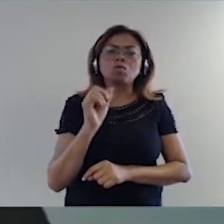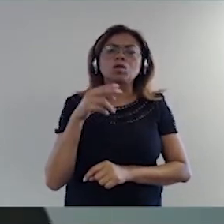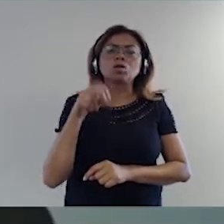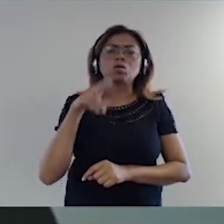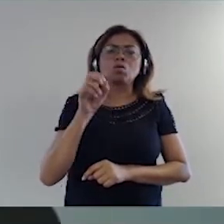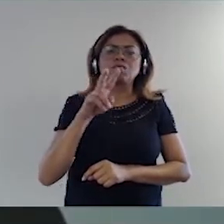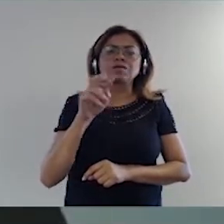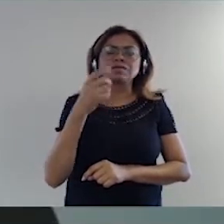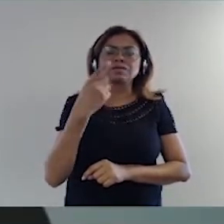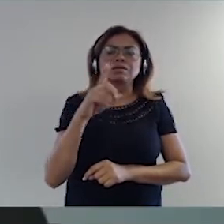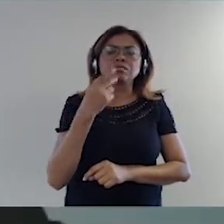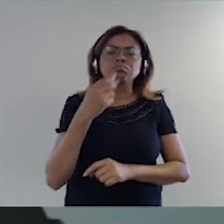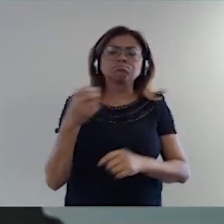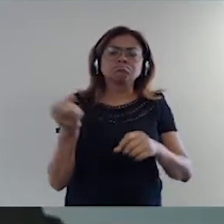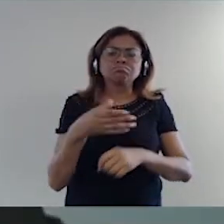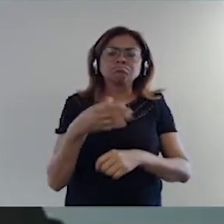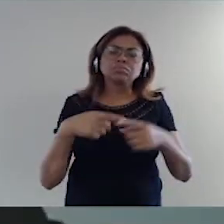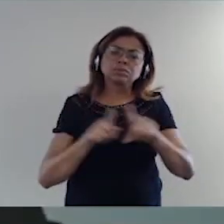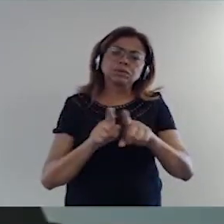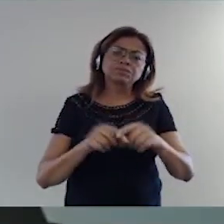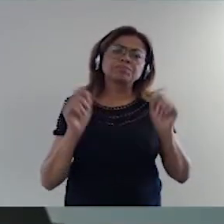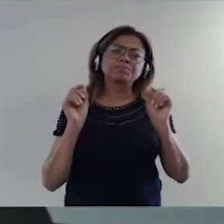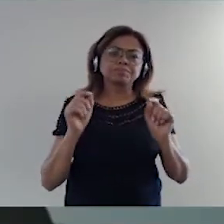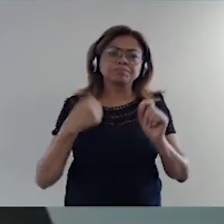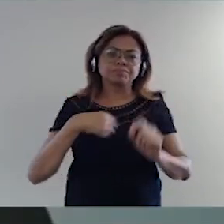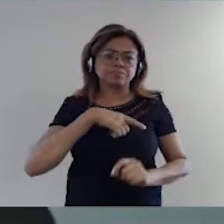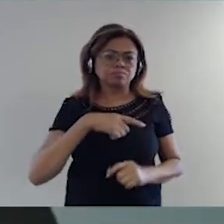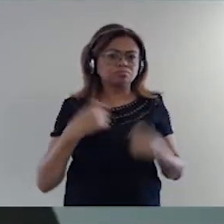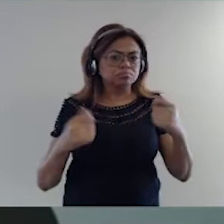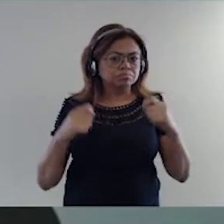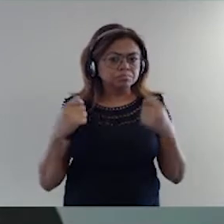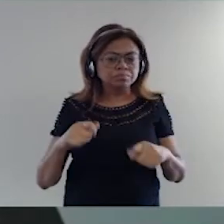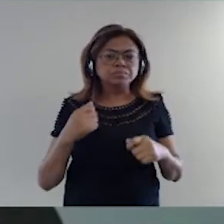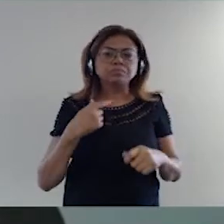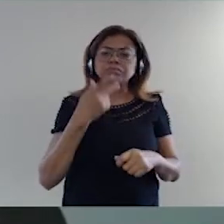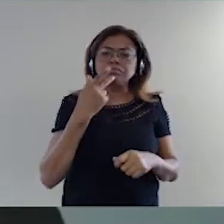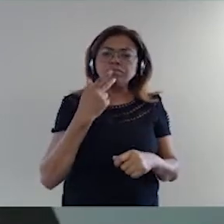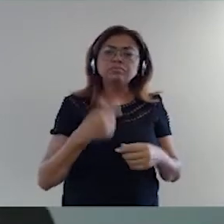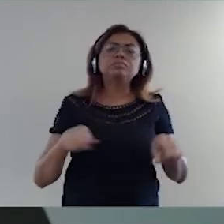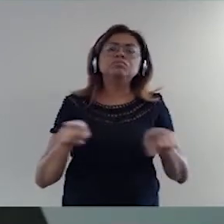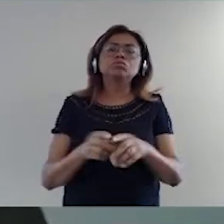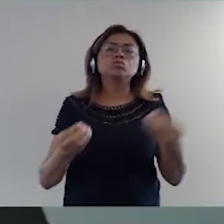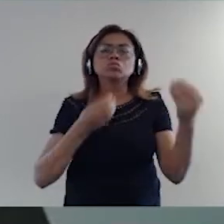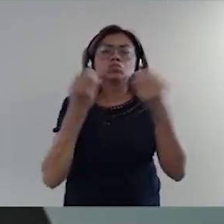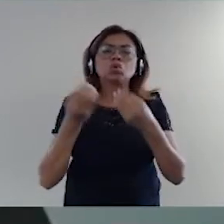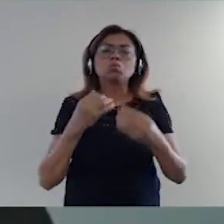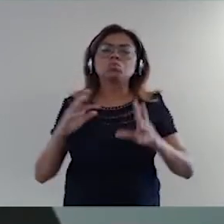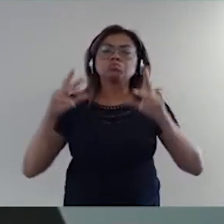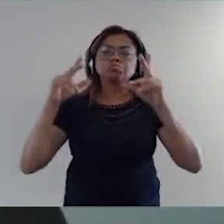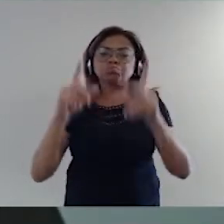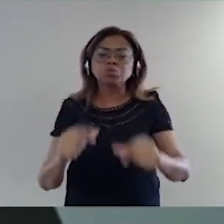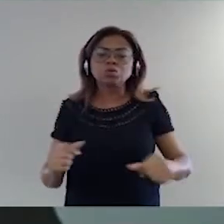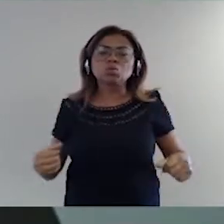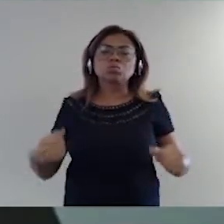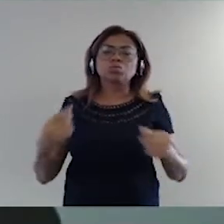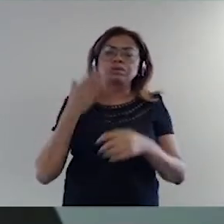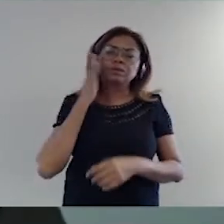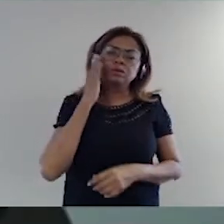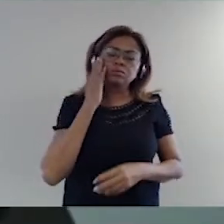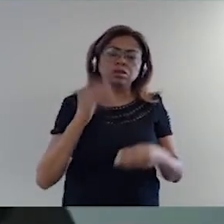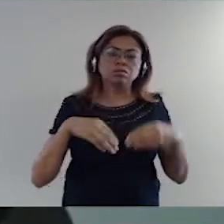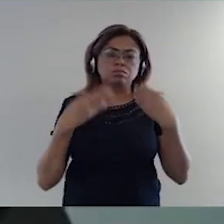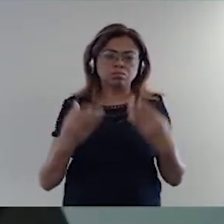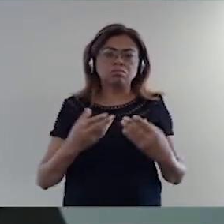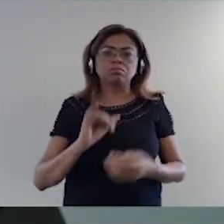inovação, que essa inovação tem de ser feita com inclusividade. Porque uma inovação